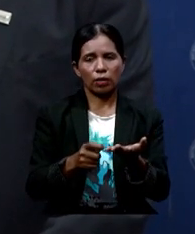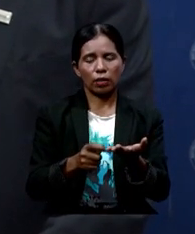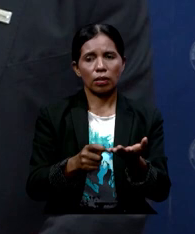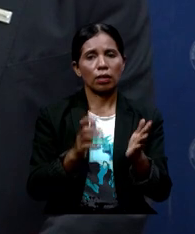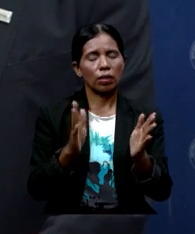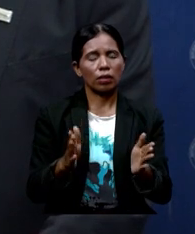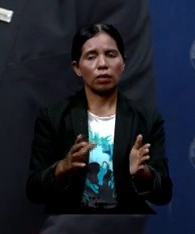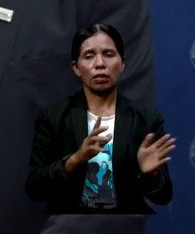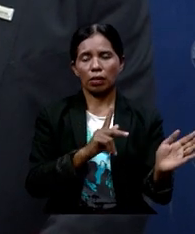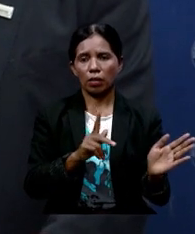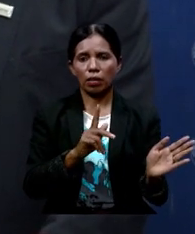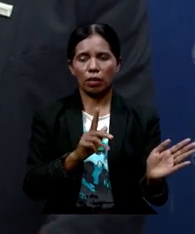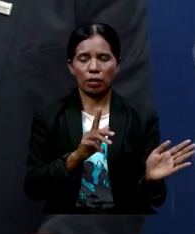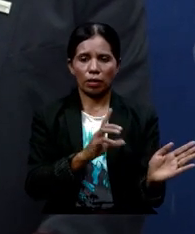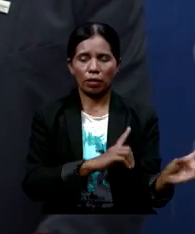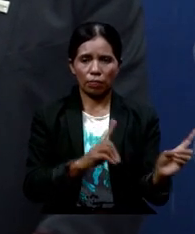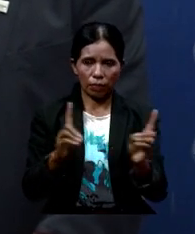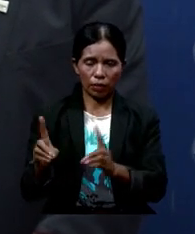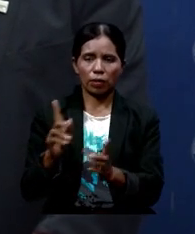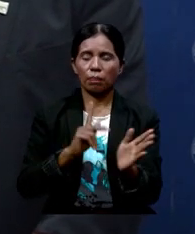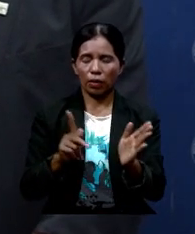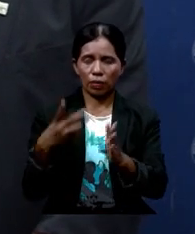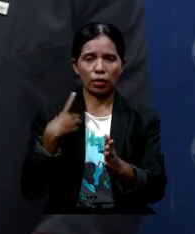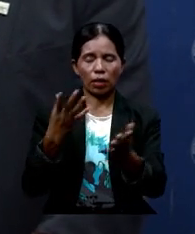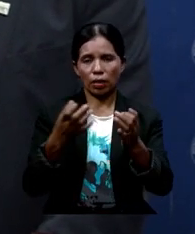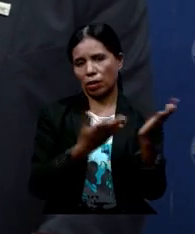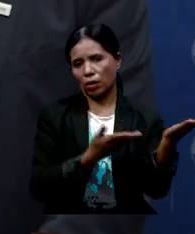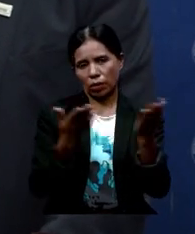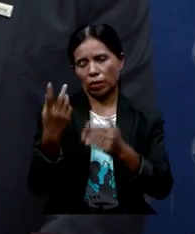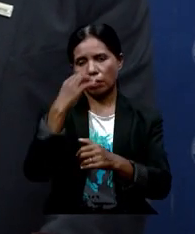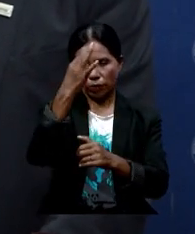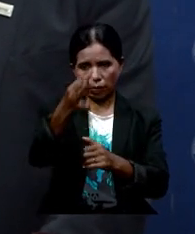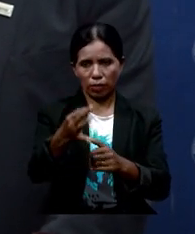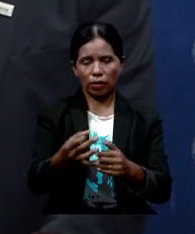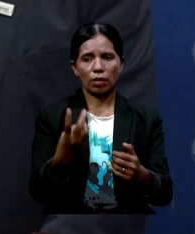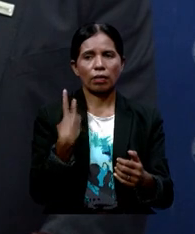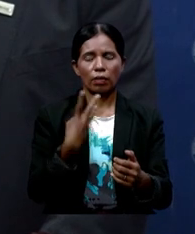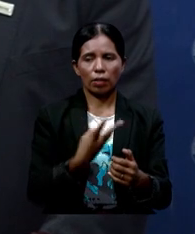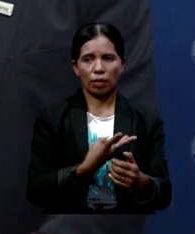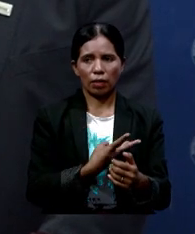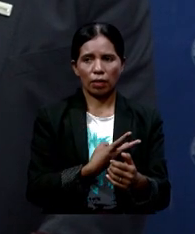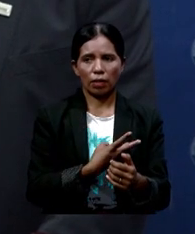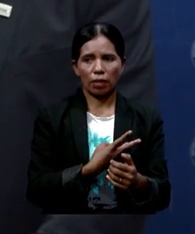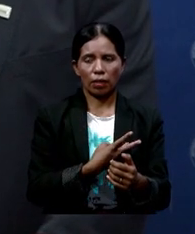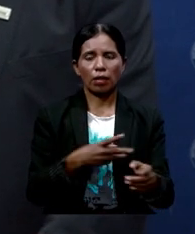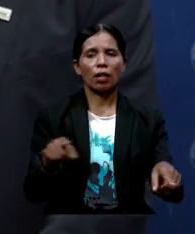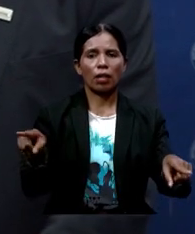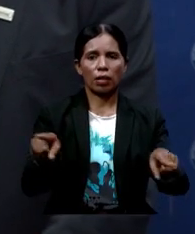implementa planu nebe maka ita akarakara lori bawa. Al menos ida nebe maka sayane